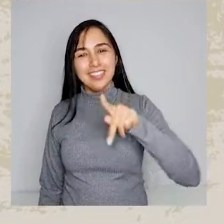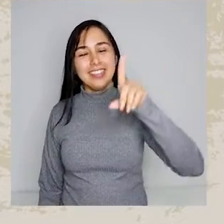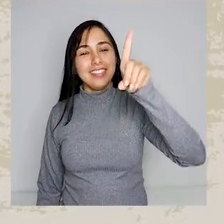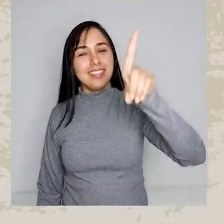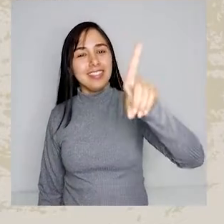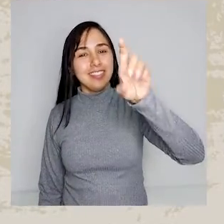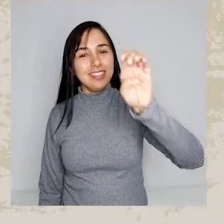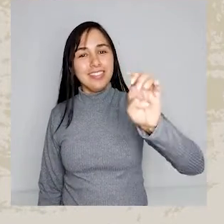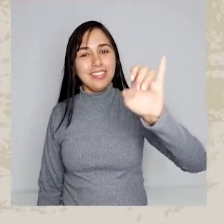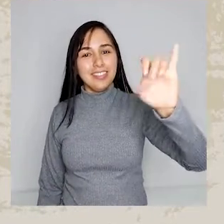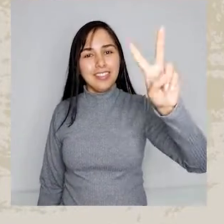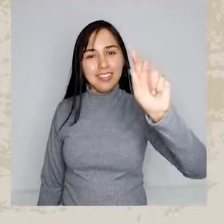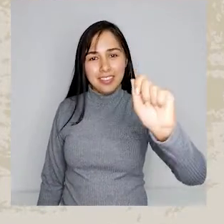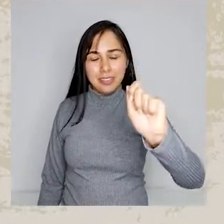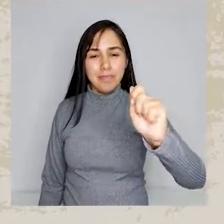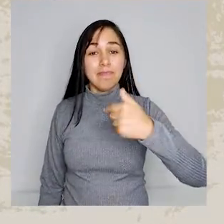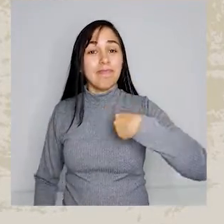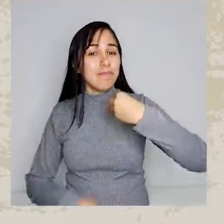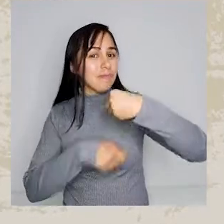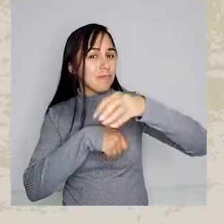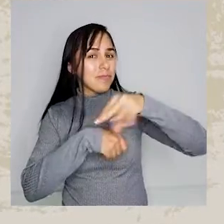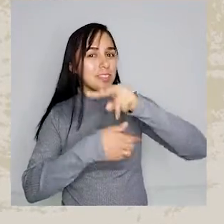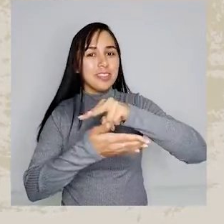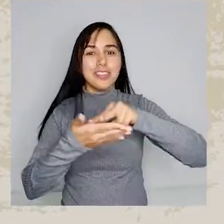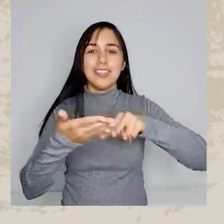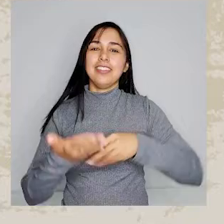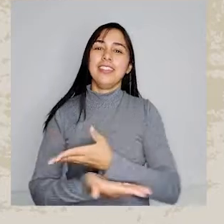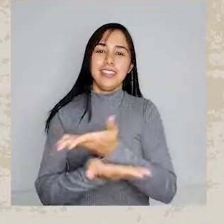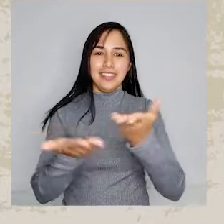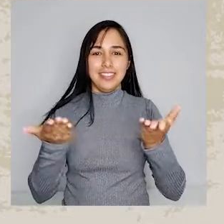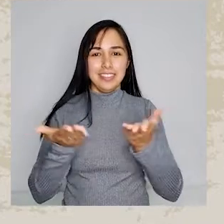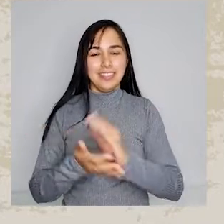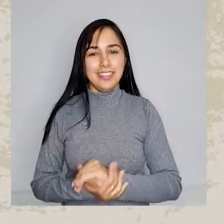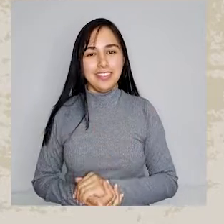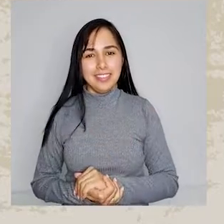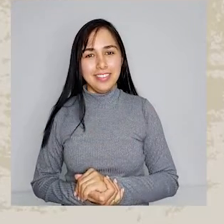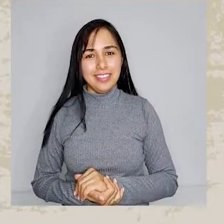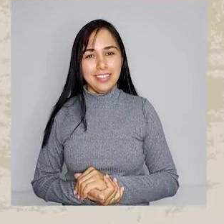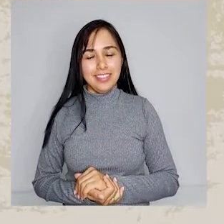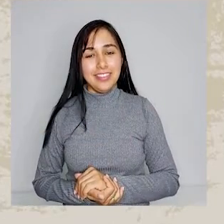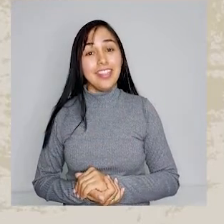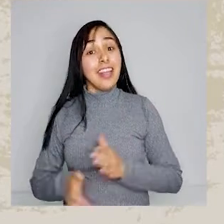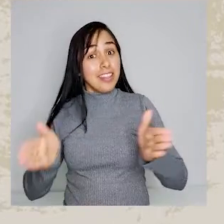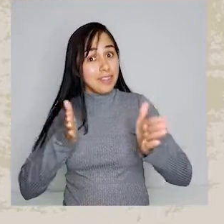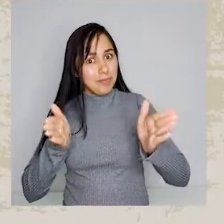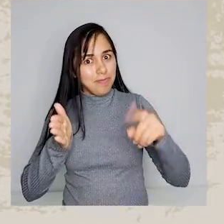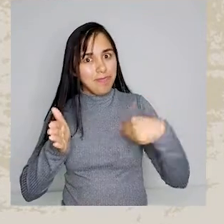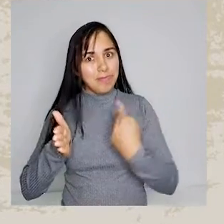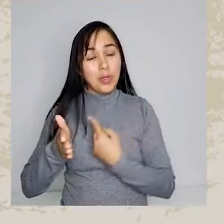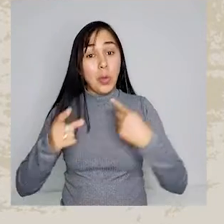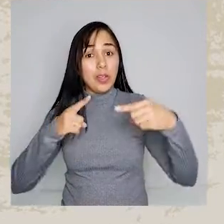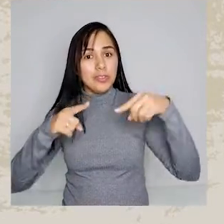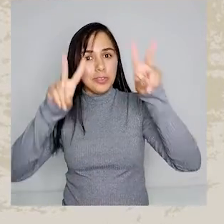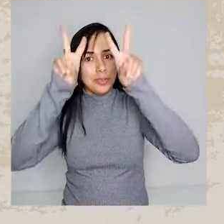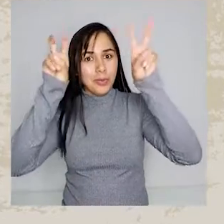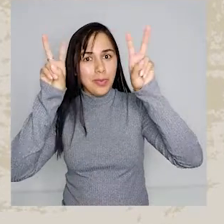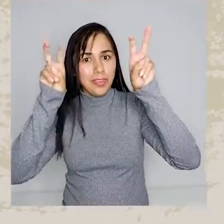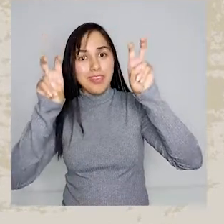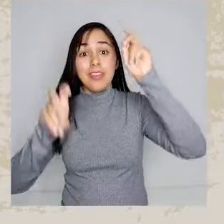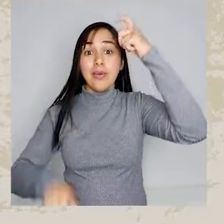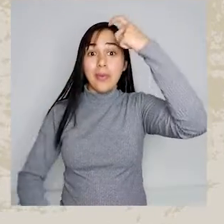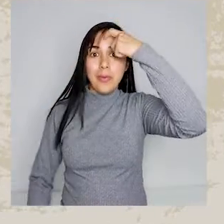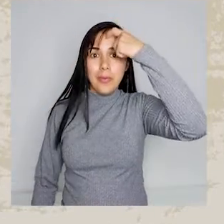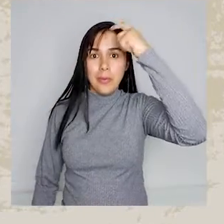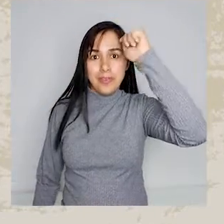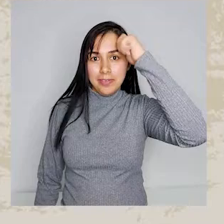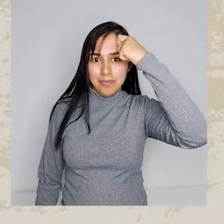Eu sou a professora Deva Vasconcelos e tenho uma dica de leitura para você. Nesse período que discutimos a